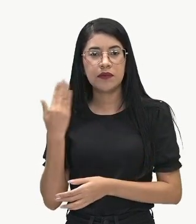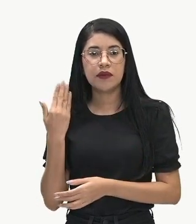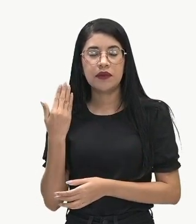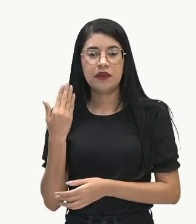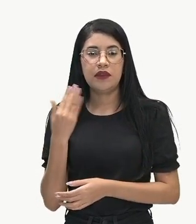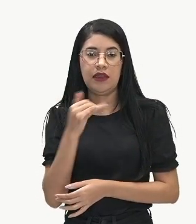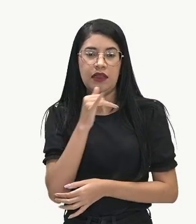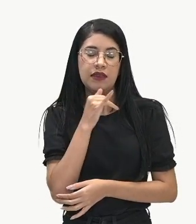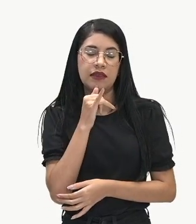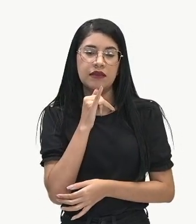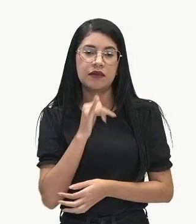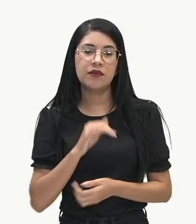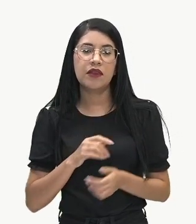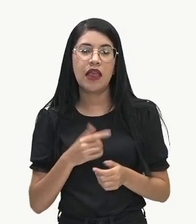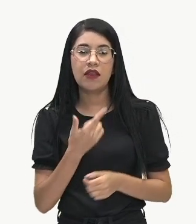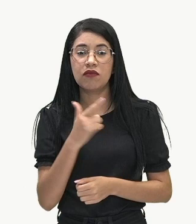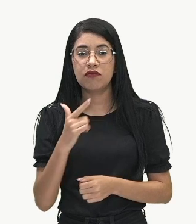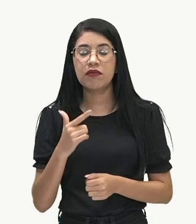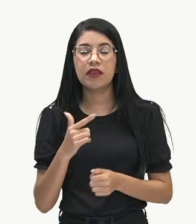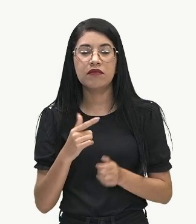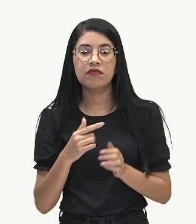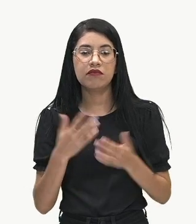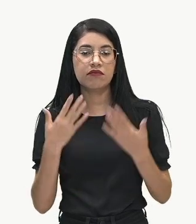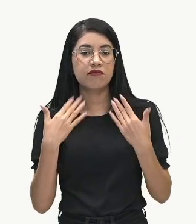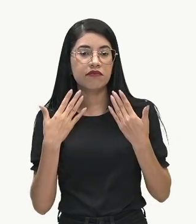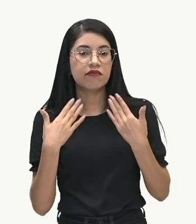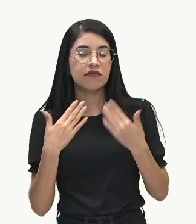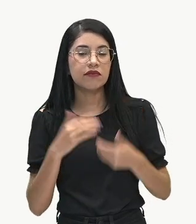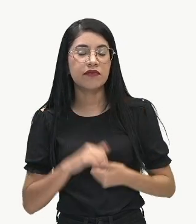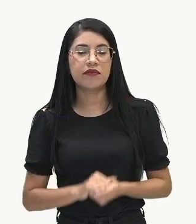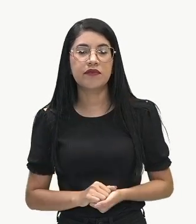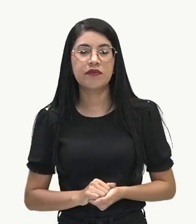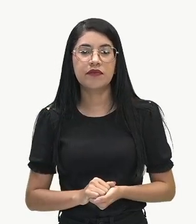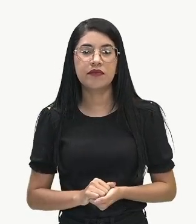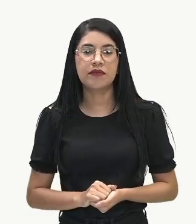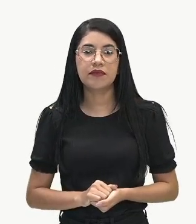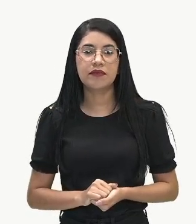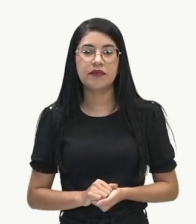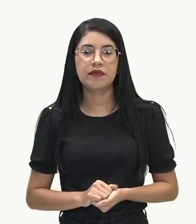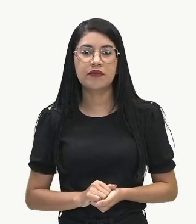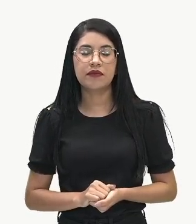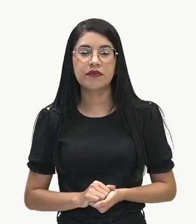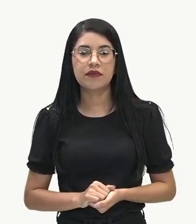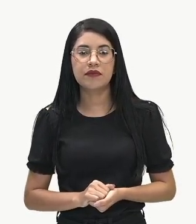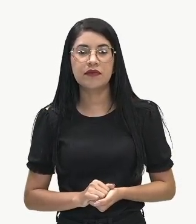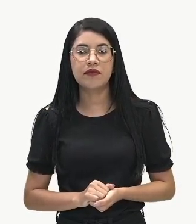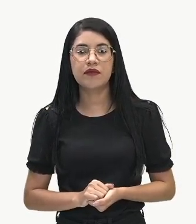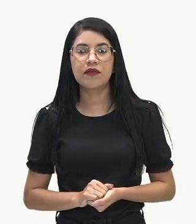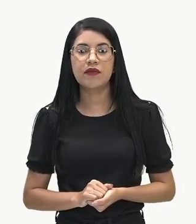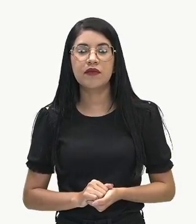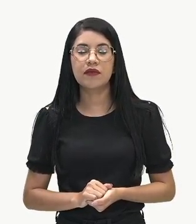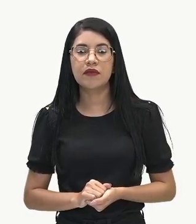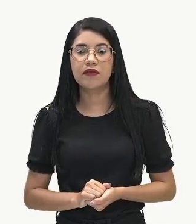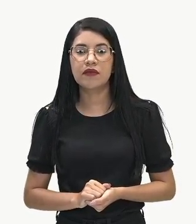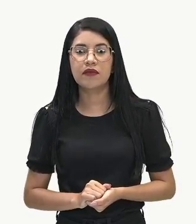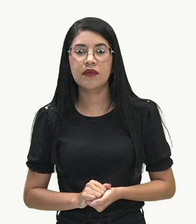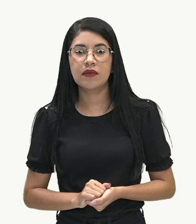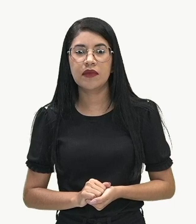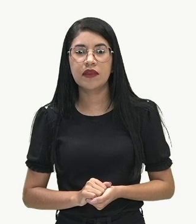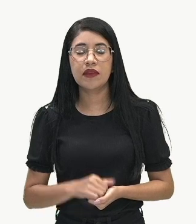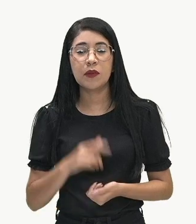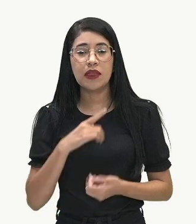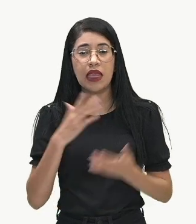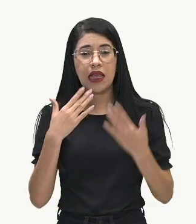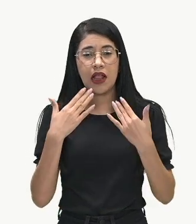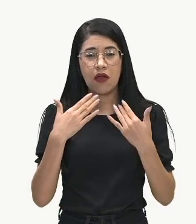ó. Tá vendo que o calor tá aqui no reagente? Deixa eu apagar aqui. O calor tá aqui no